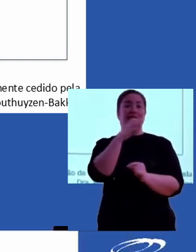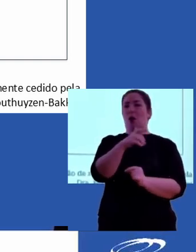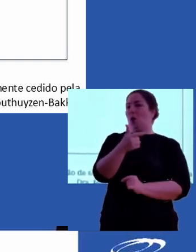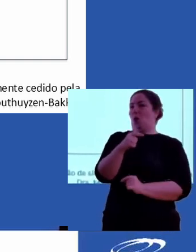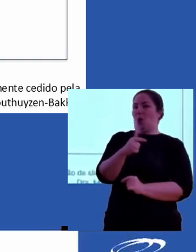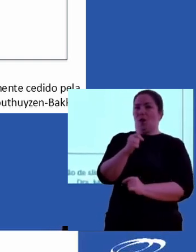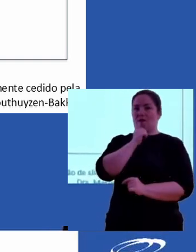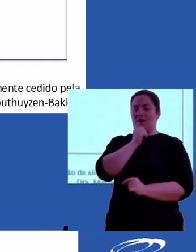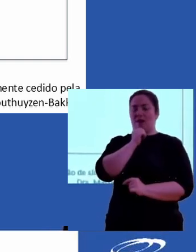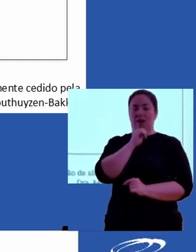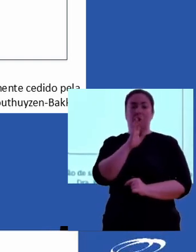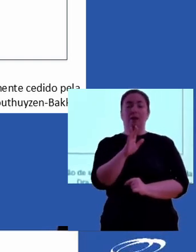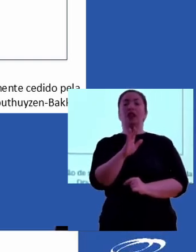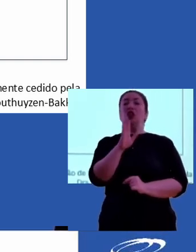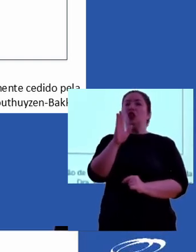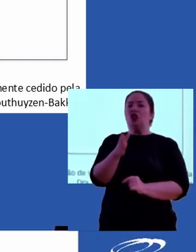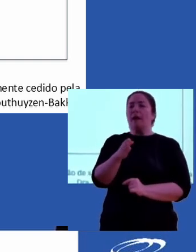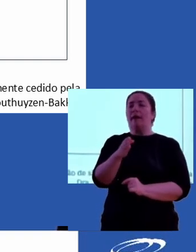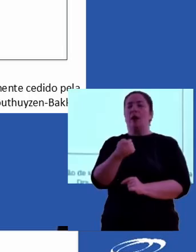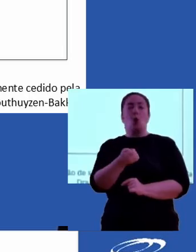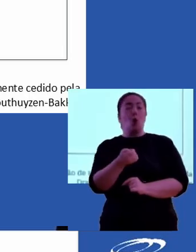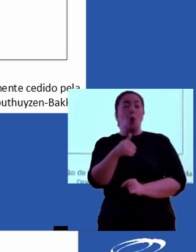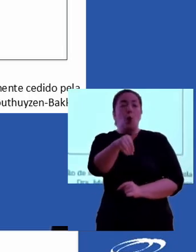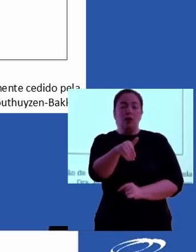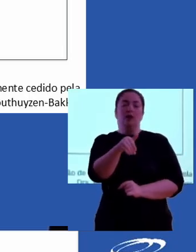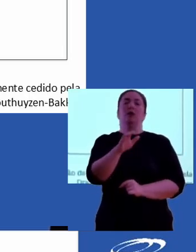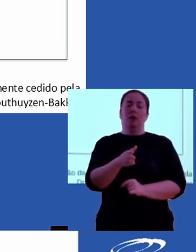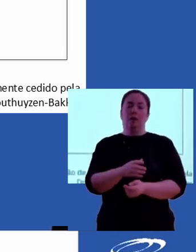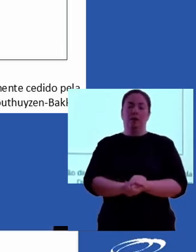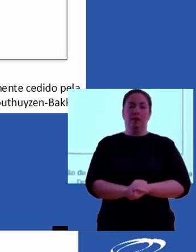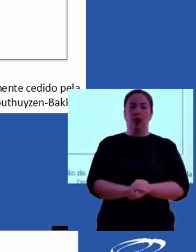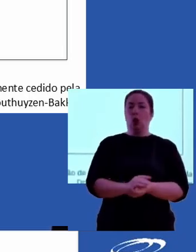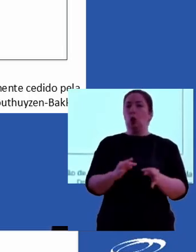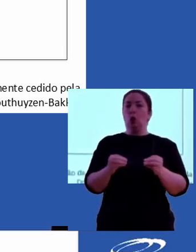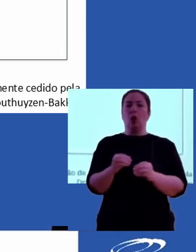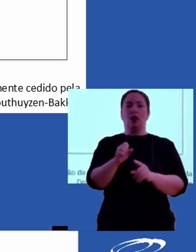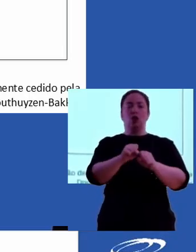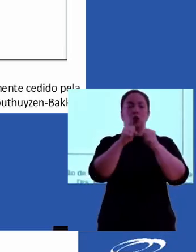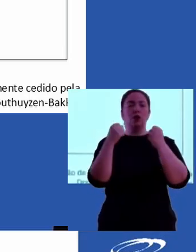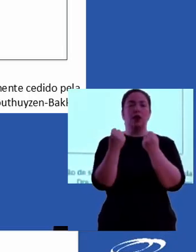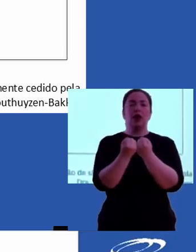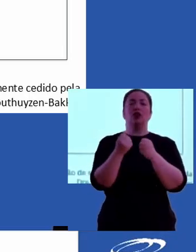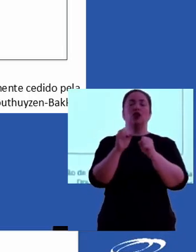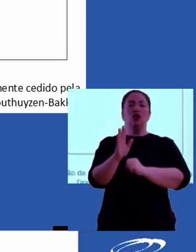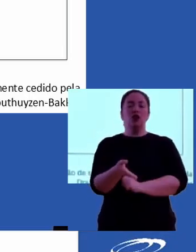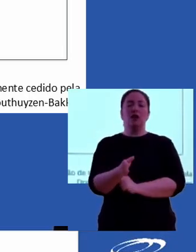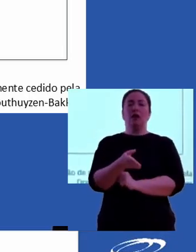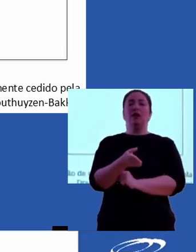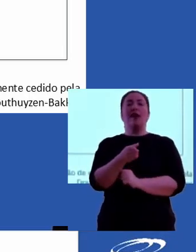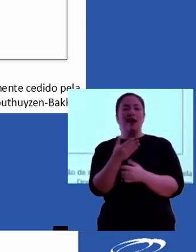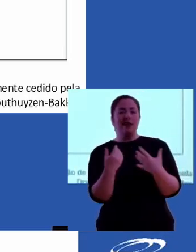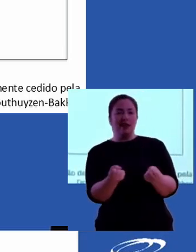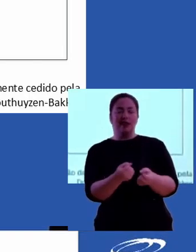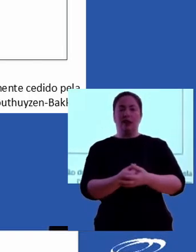que eles já estão em vias de ser publicados, todas as sociedades já deram o seu endosso, tá? Então a gente deve ver esses critérios